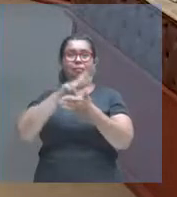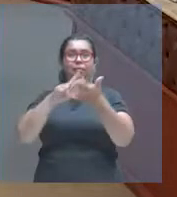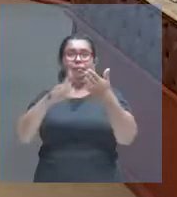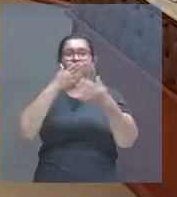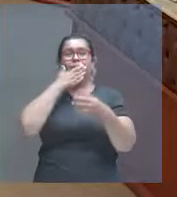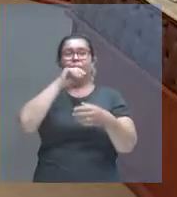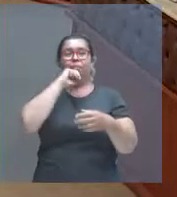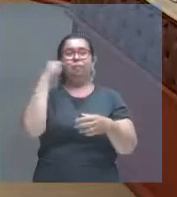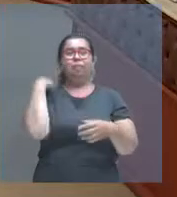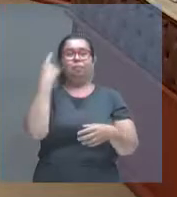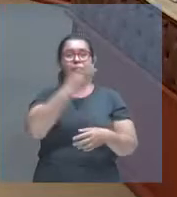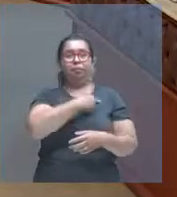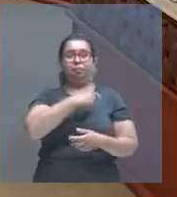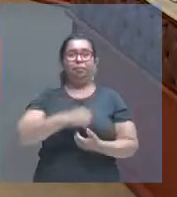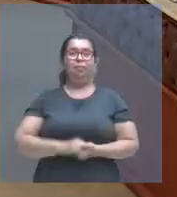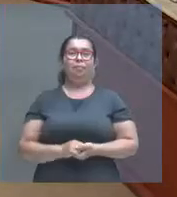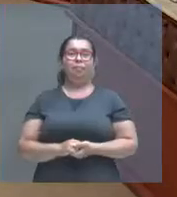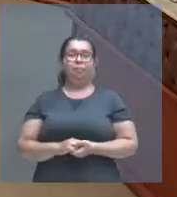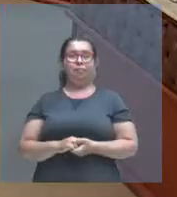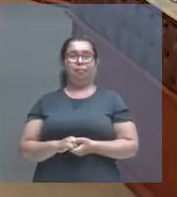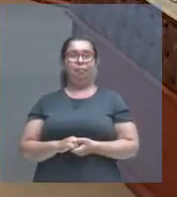oração, terminando a oração do Pai Nosso.